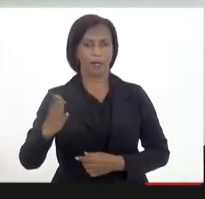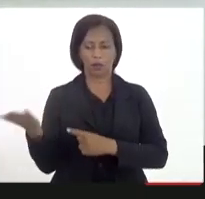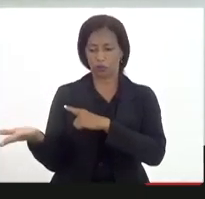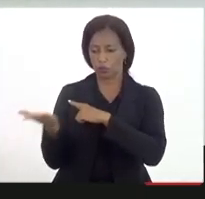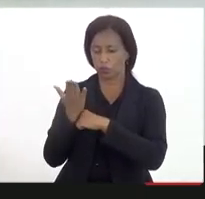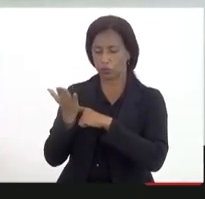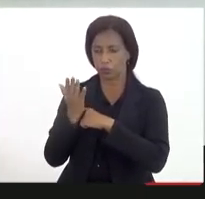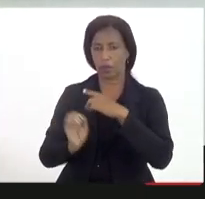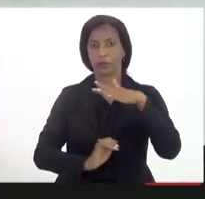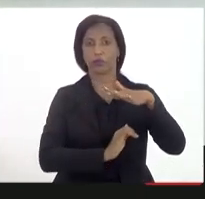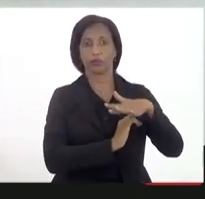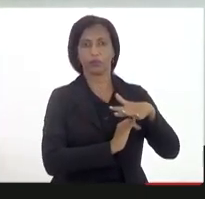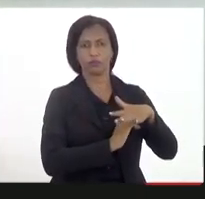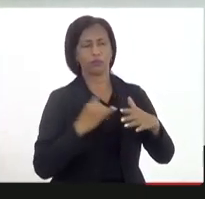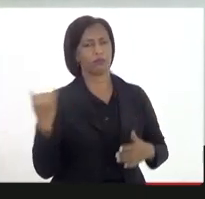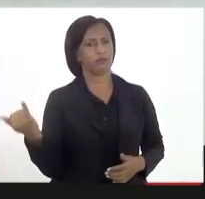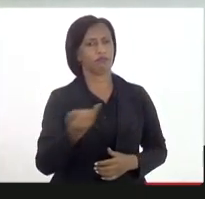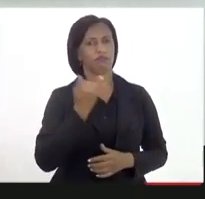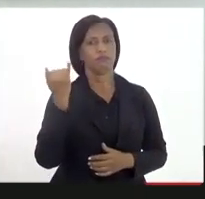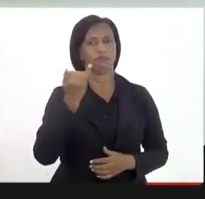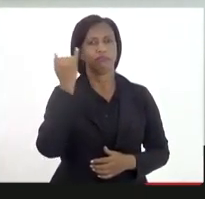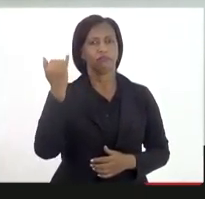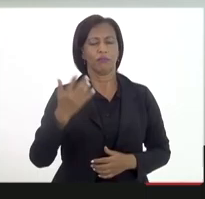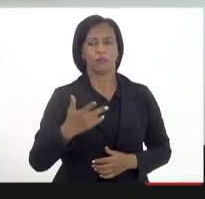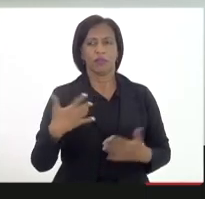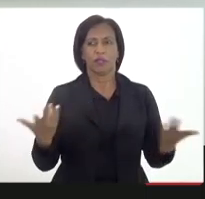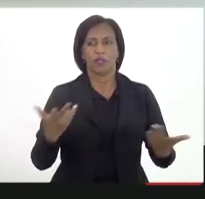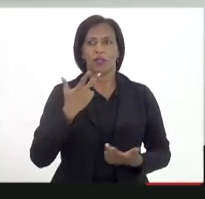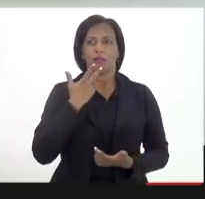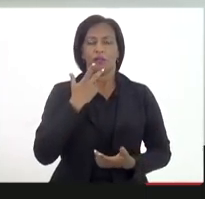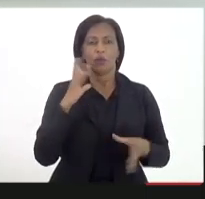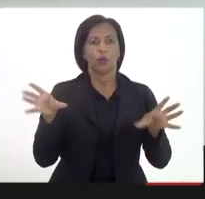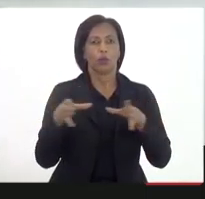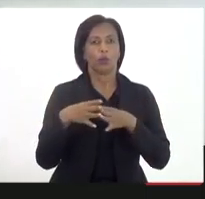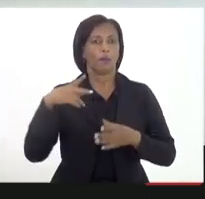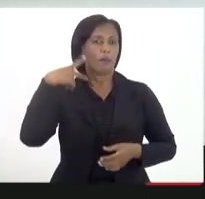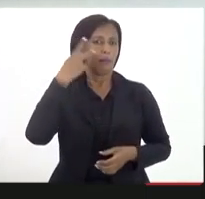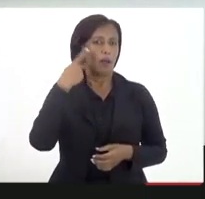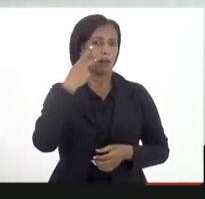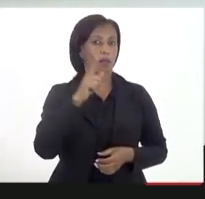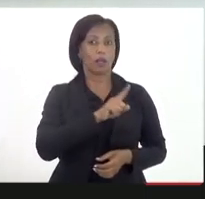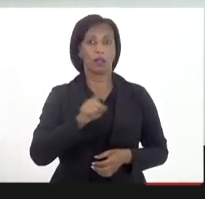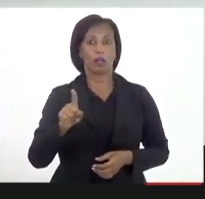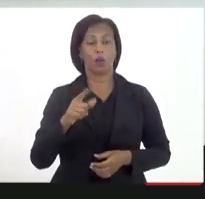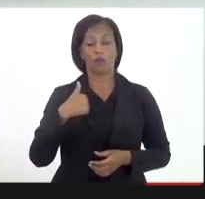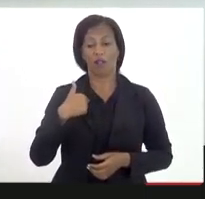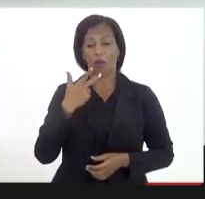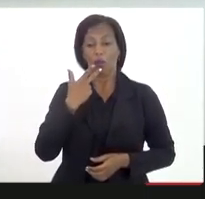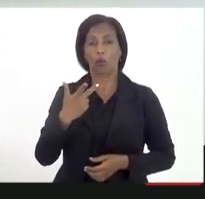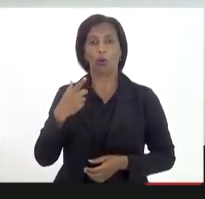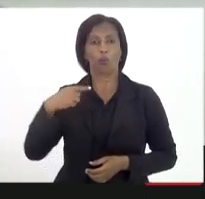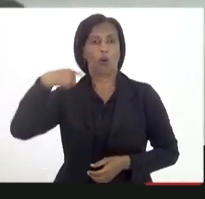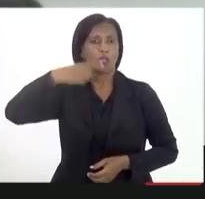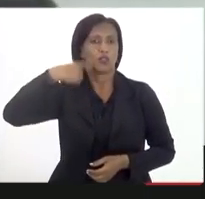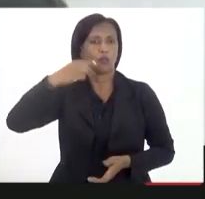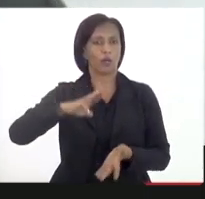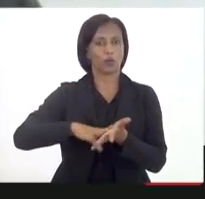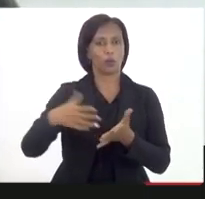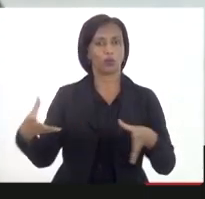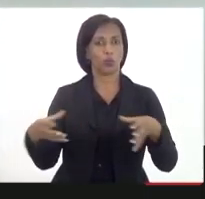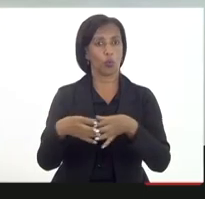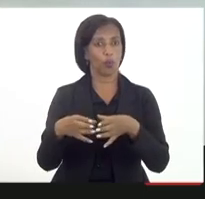amparando institucionalmente é fundamental E aí eu falo não como parlamentar mas como advogado militante e como